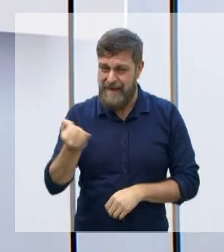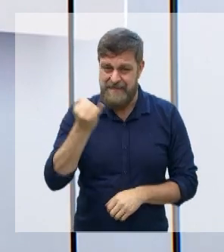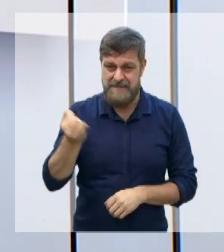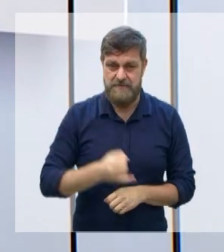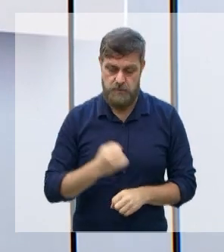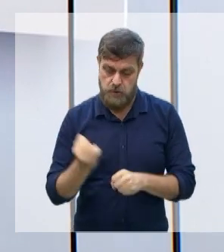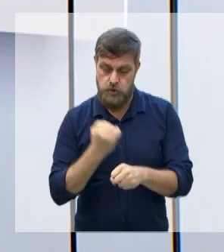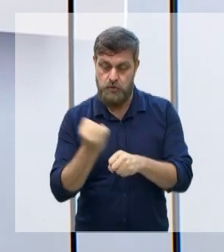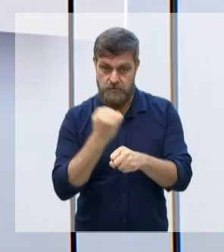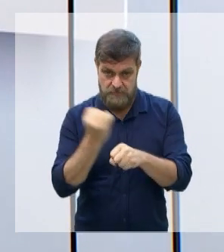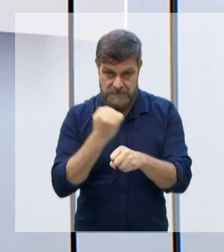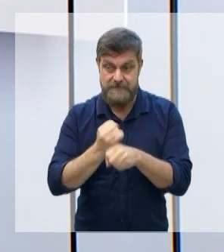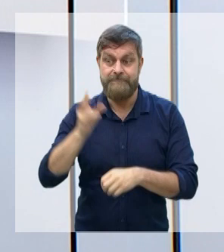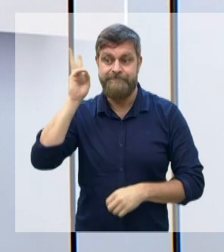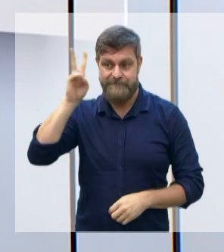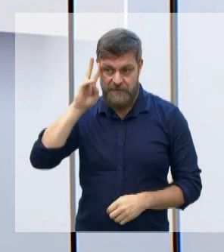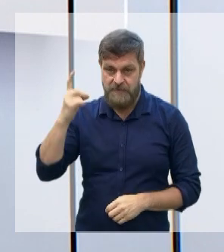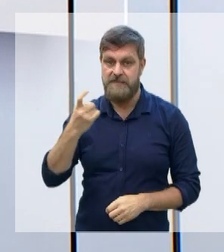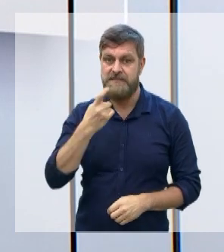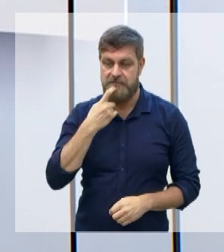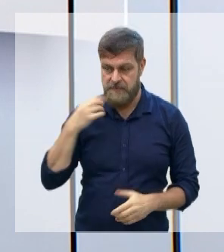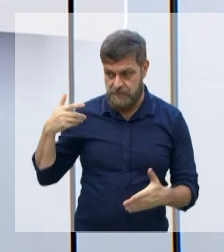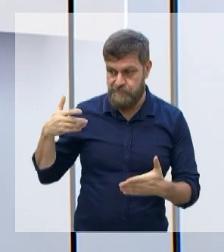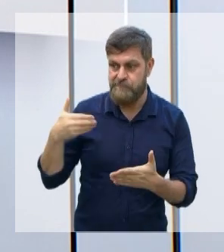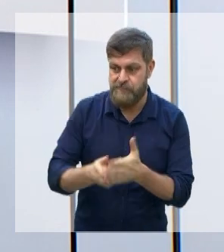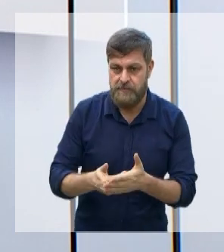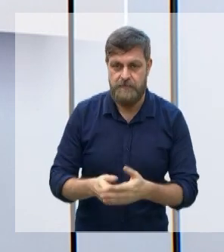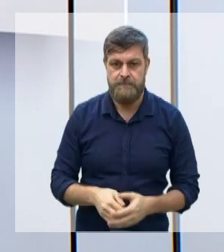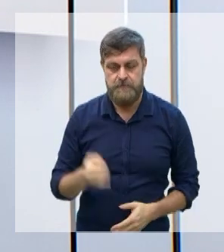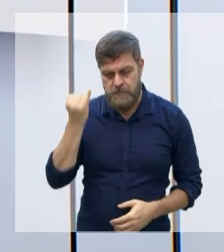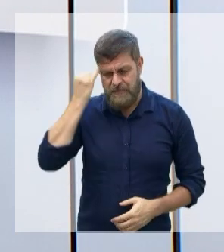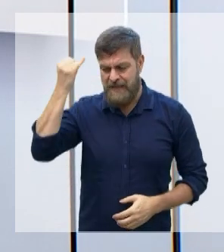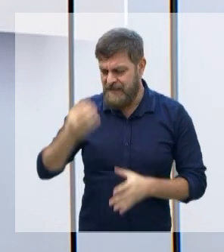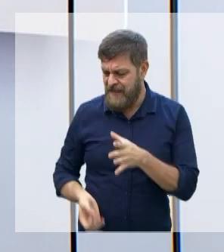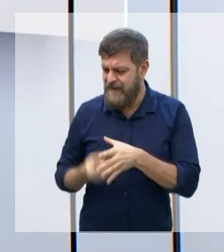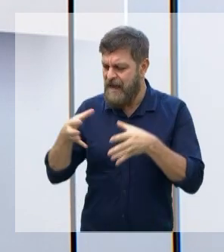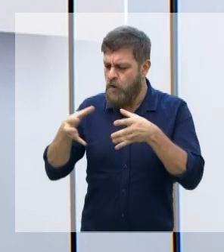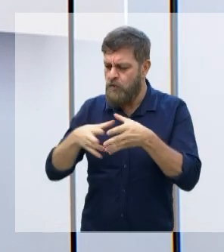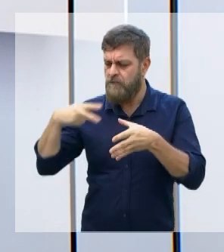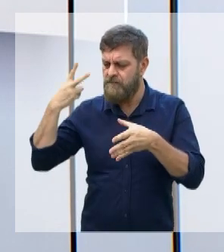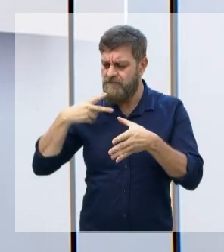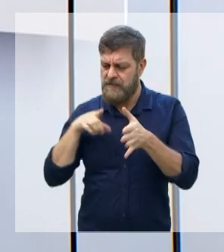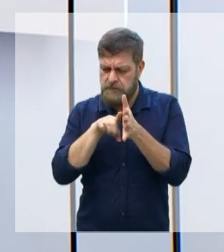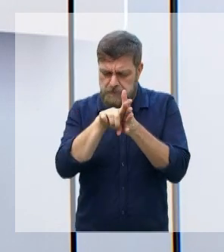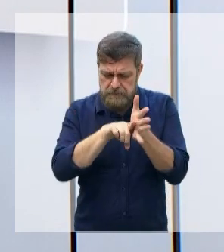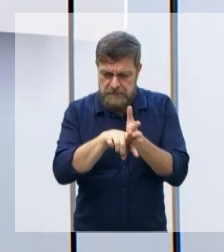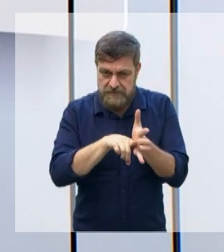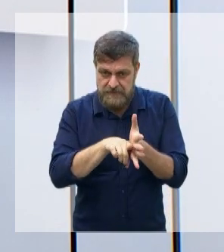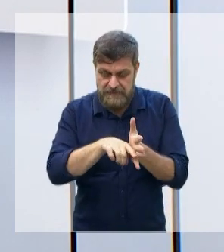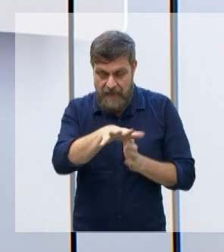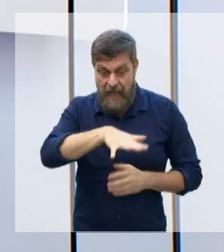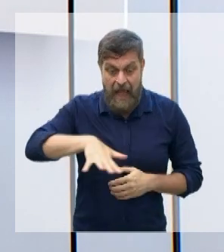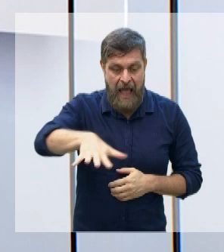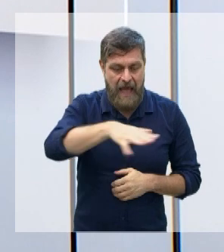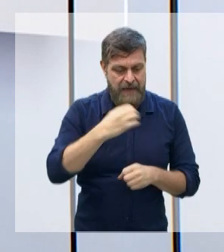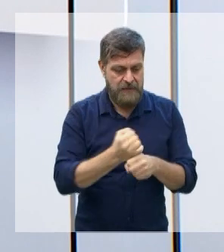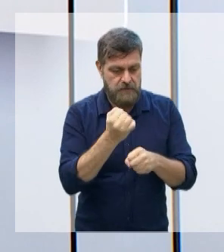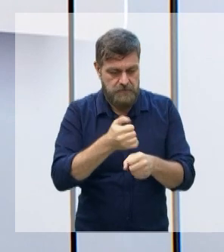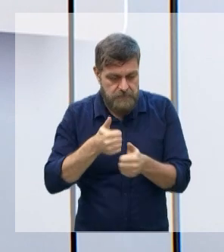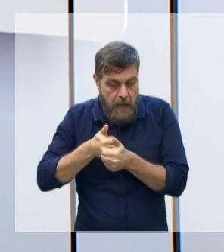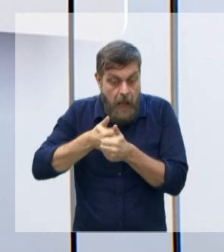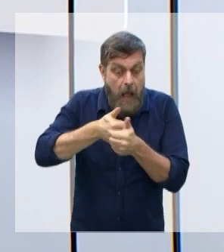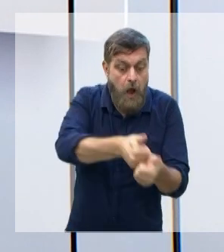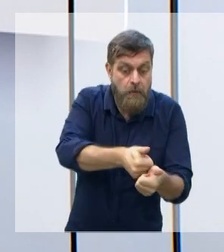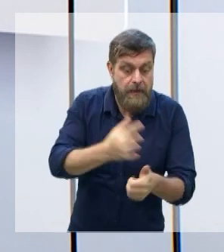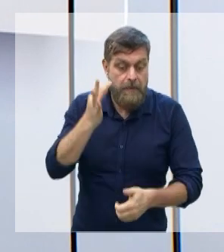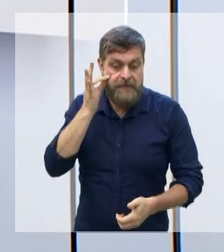cidade a idéia surgiu da criação da comissão especial de estudos não para acompanhar as obras do